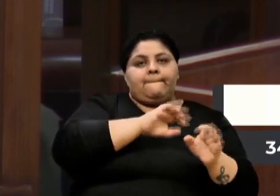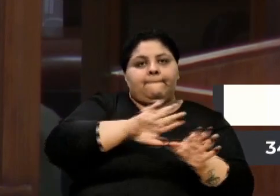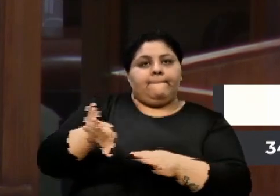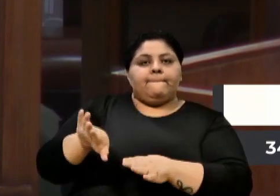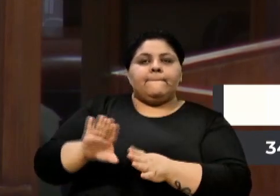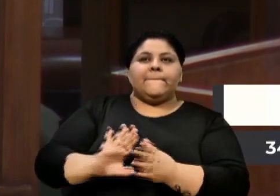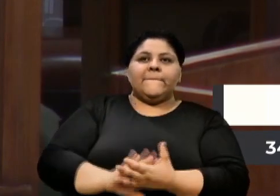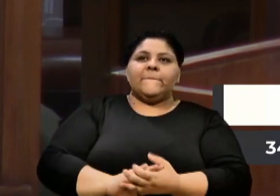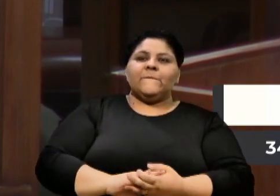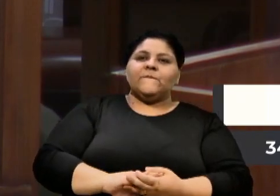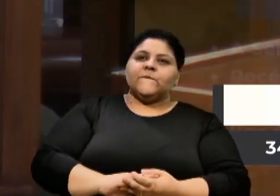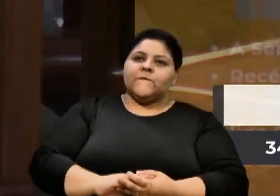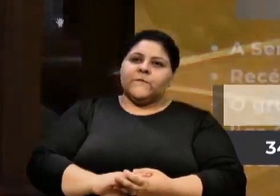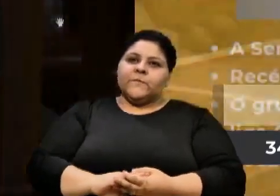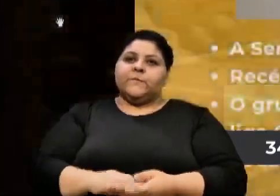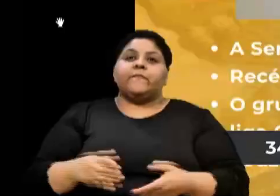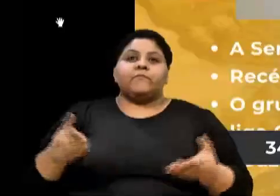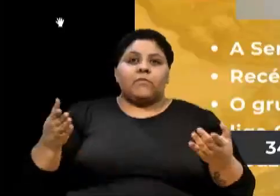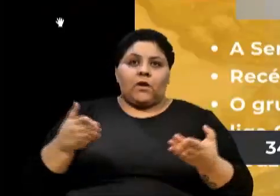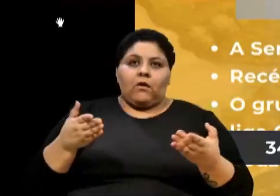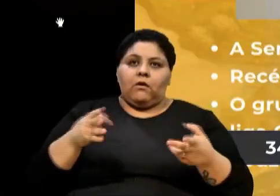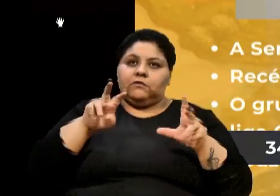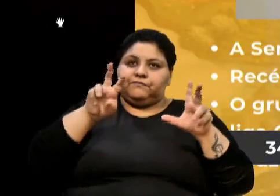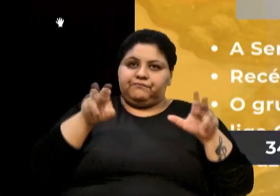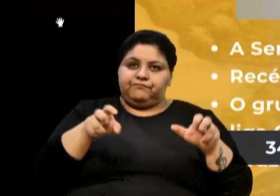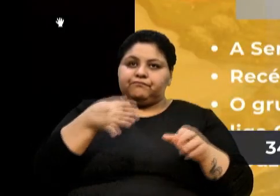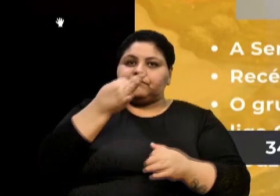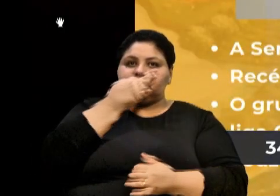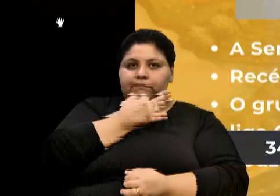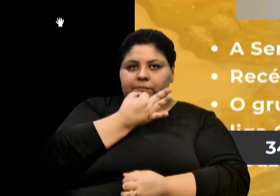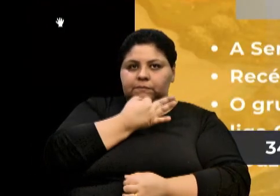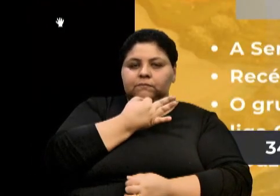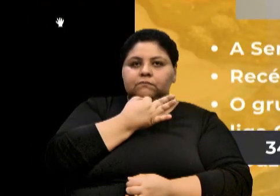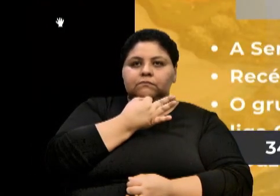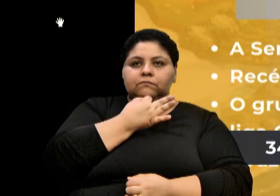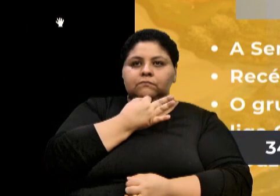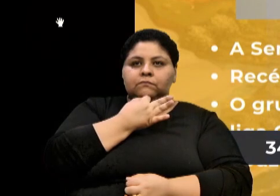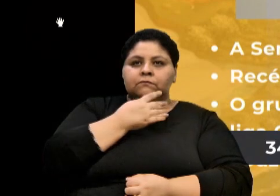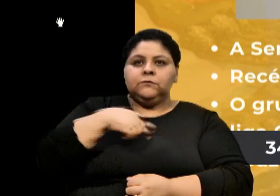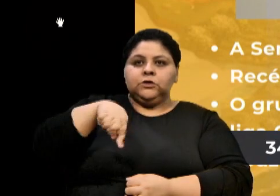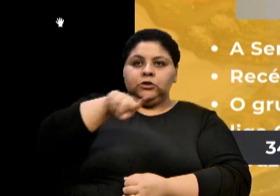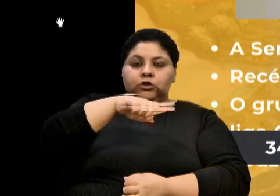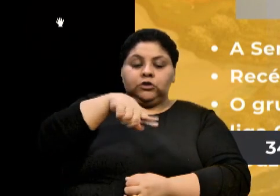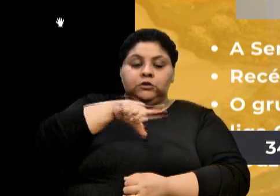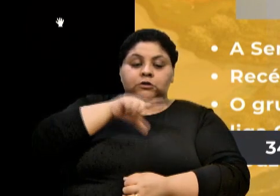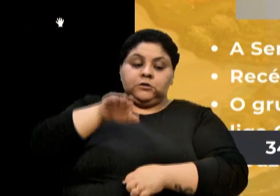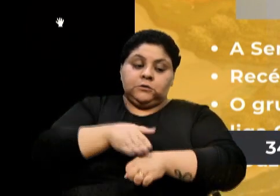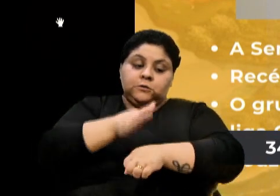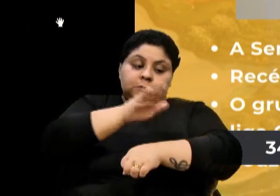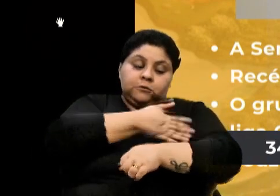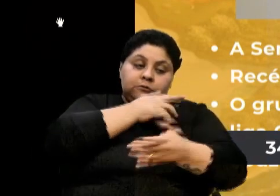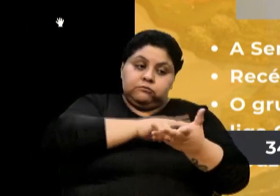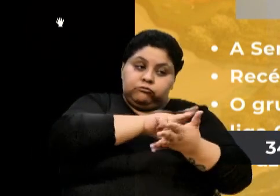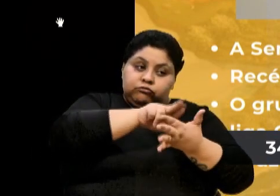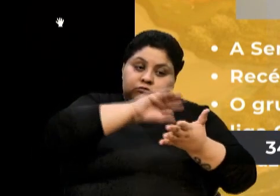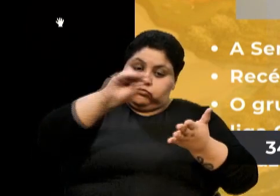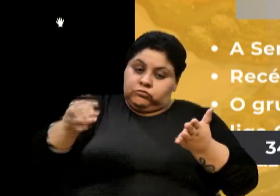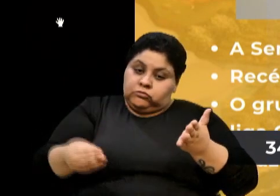quero entrar especificamente na questão de Caxias. Nós temos na Serra diversas oportunidades de turismo